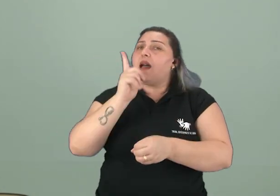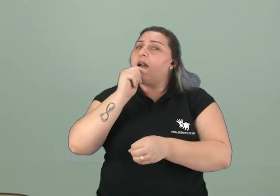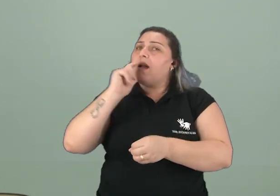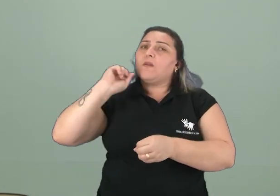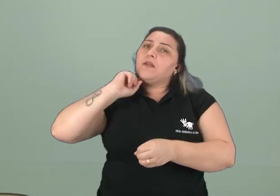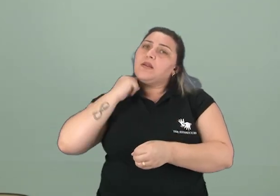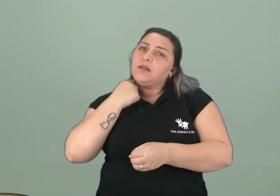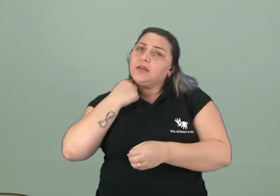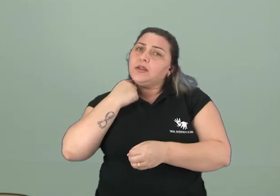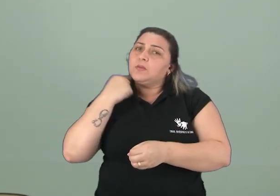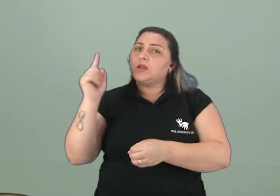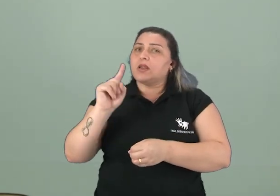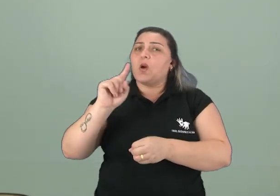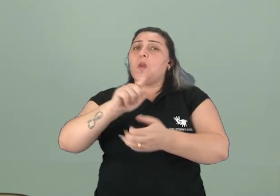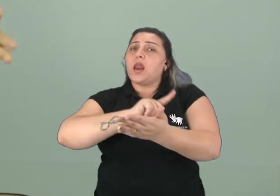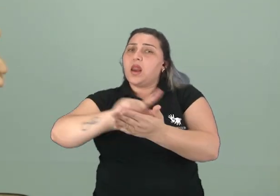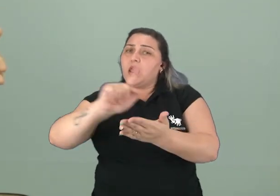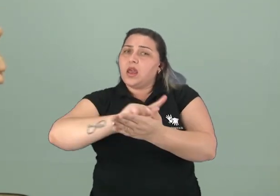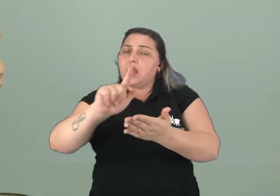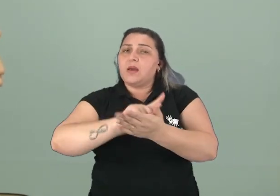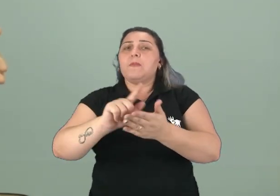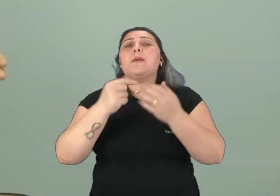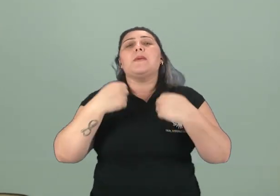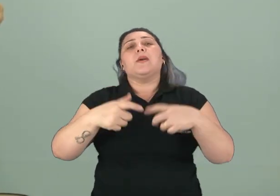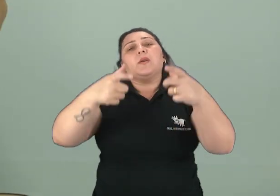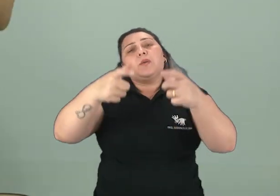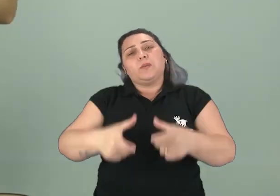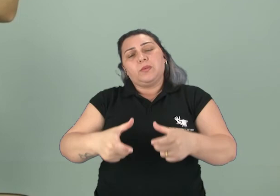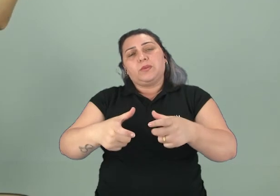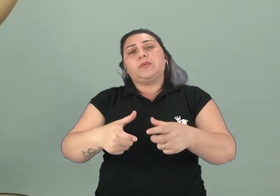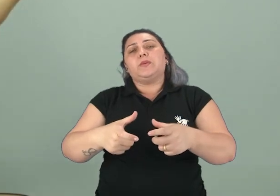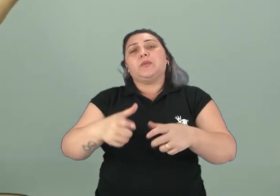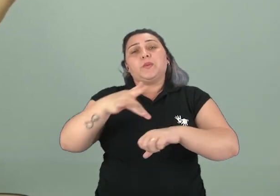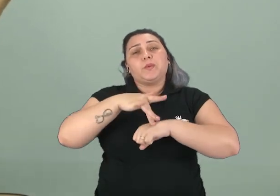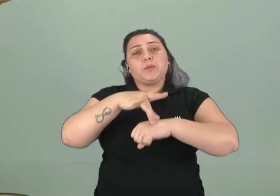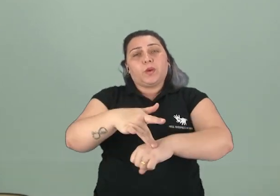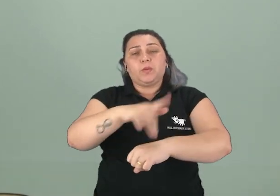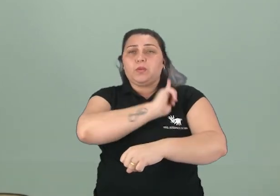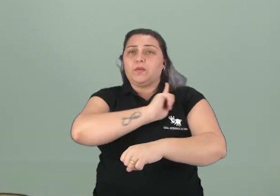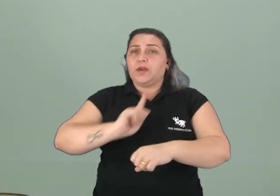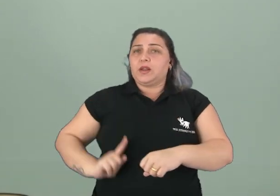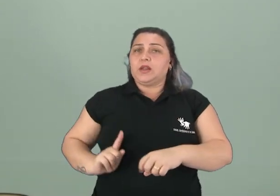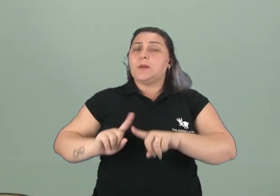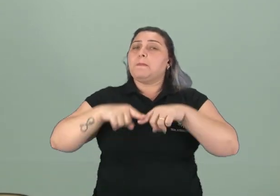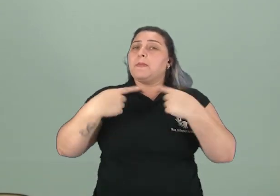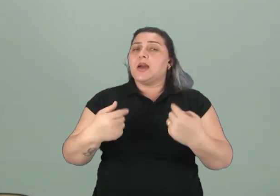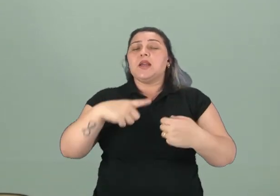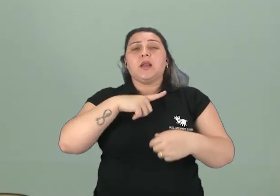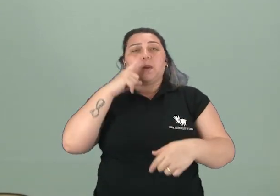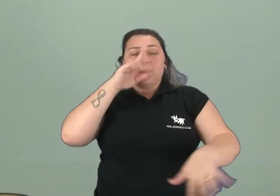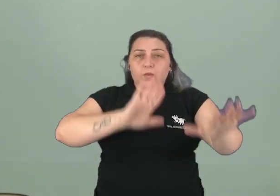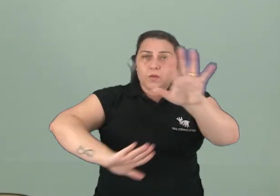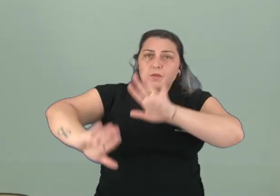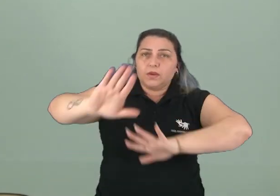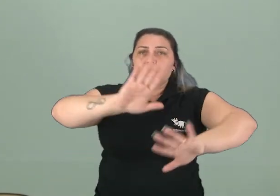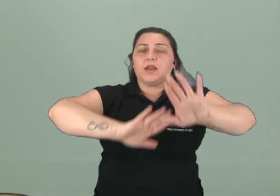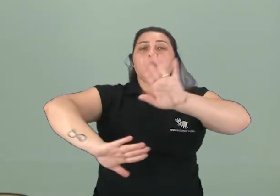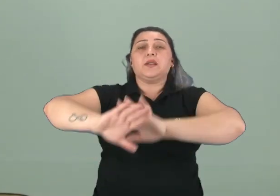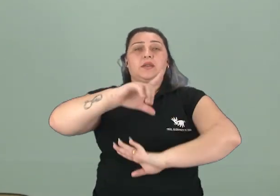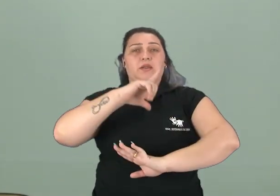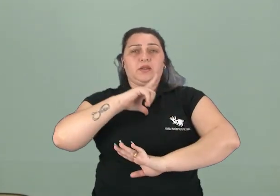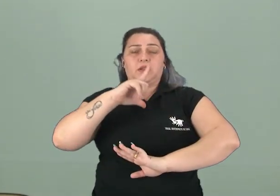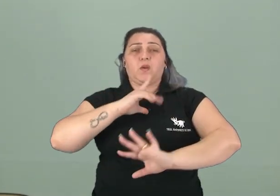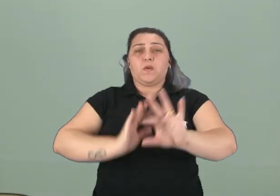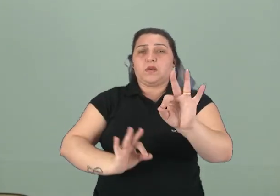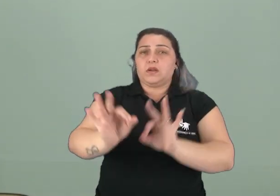uma questão de uma infraestrutura. Às vezes as pessoas ocupam espaço e culpam o governante, mas a gente tem que ter esse cuidado, né? Porque tem que ter